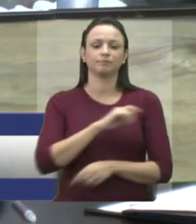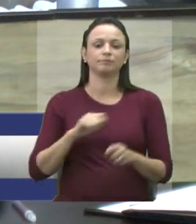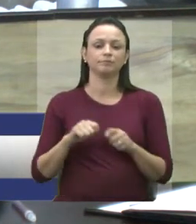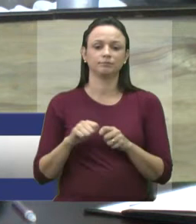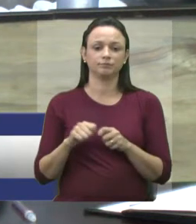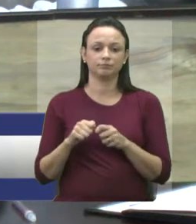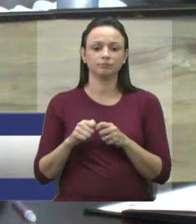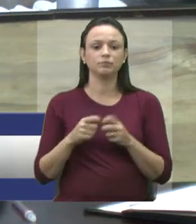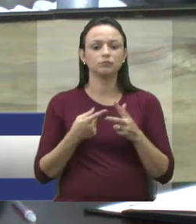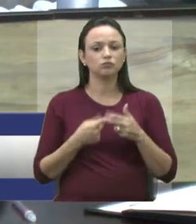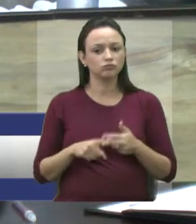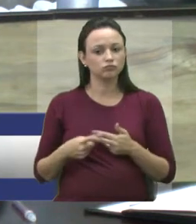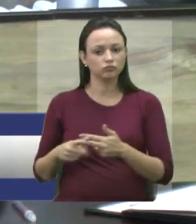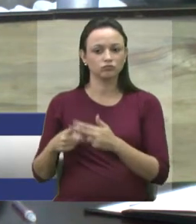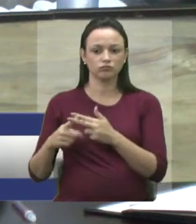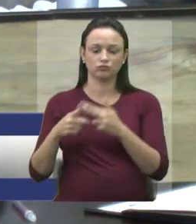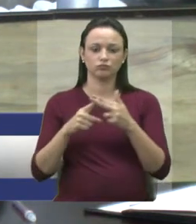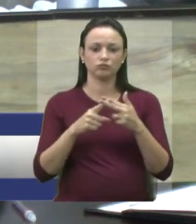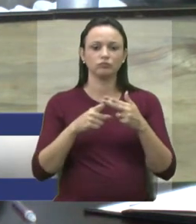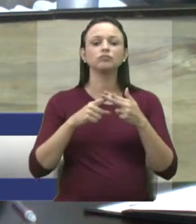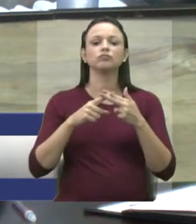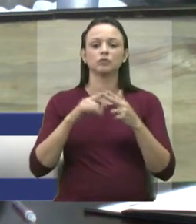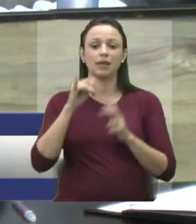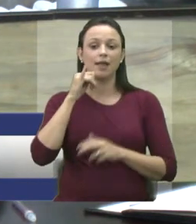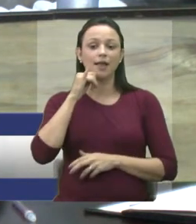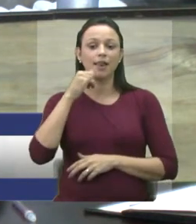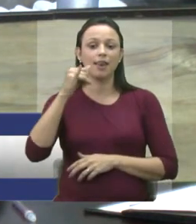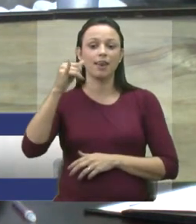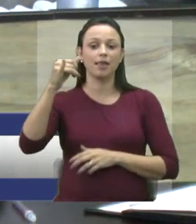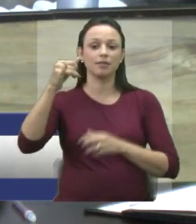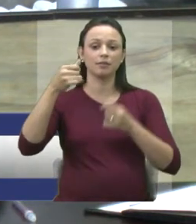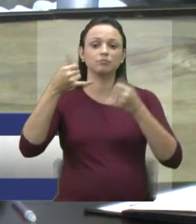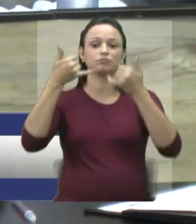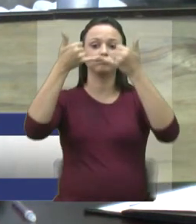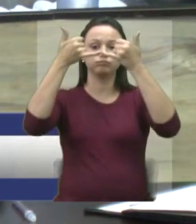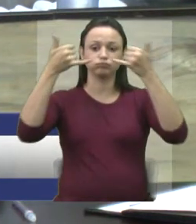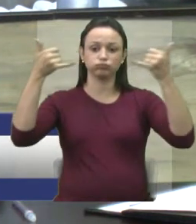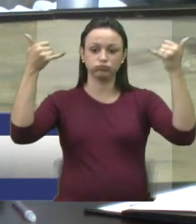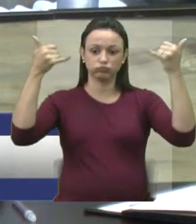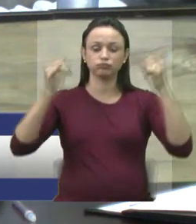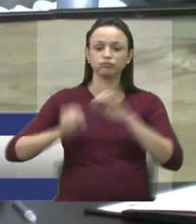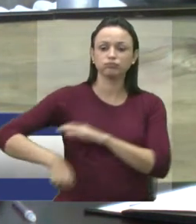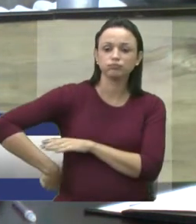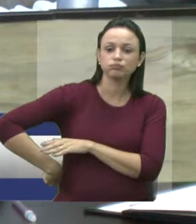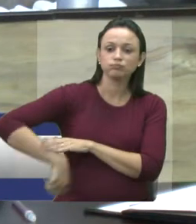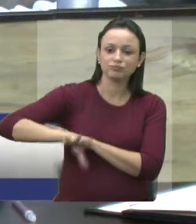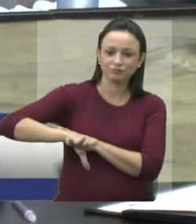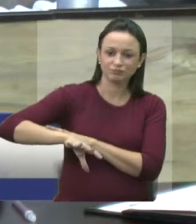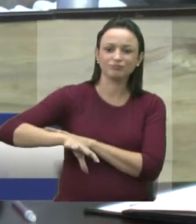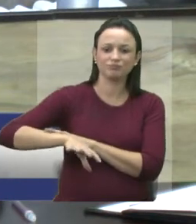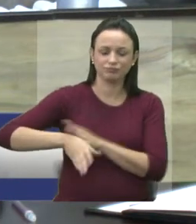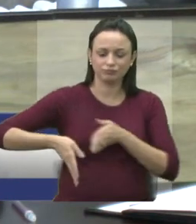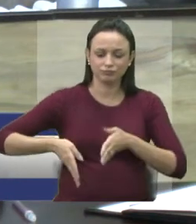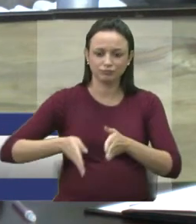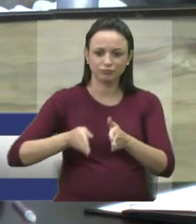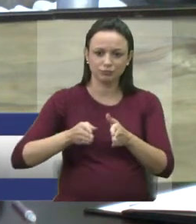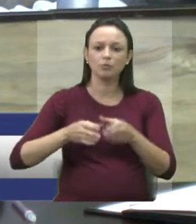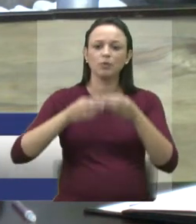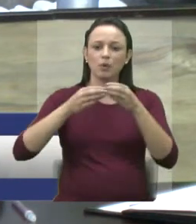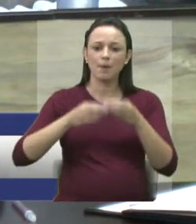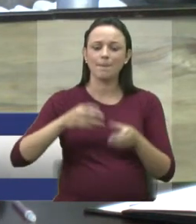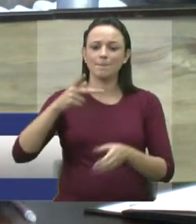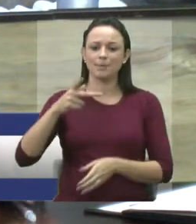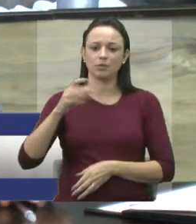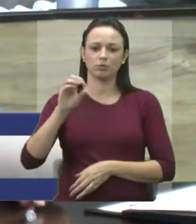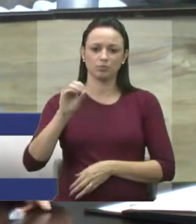aos reparos em toda a parte elétrica das dependências da cancha de malha no Jardim Pedro